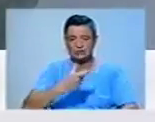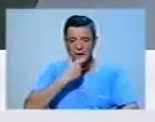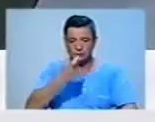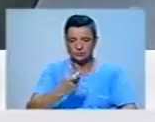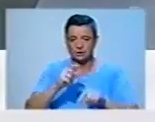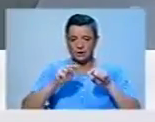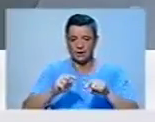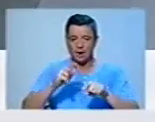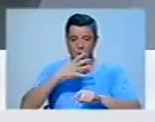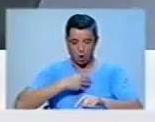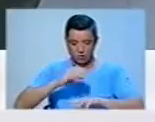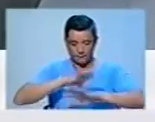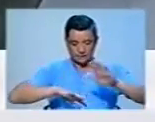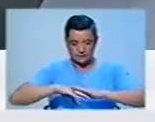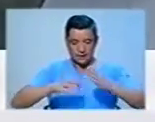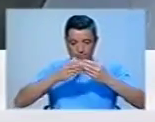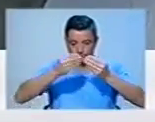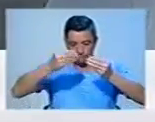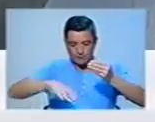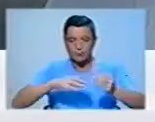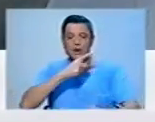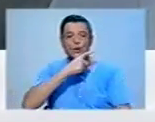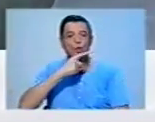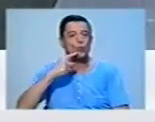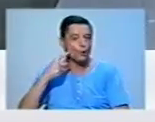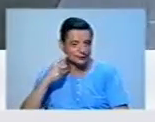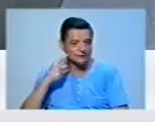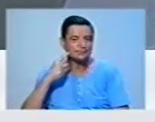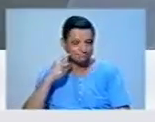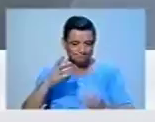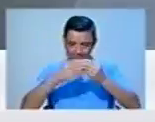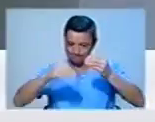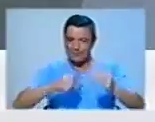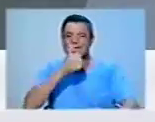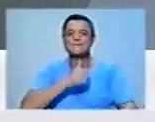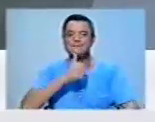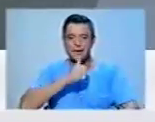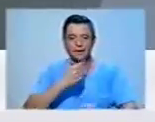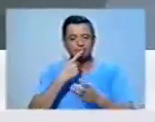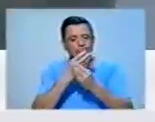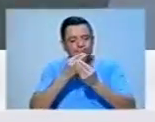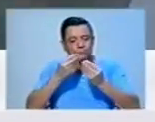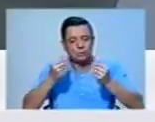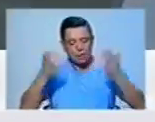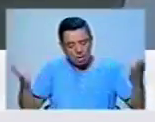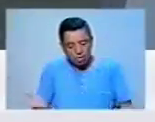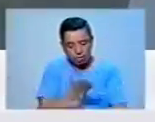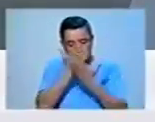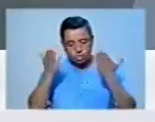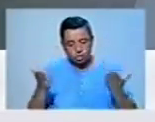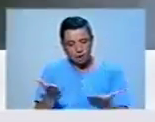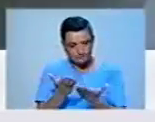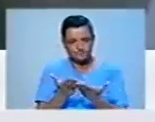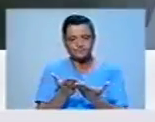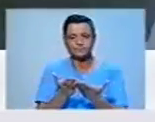fazer com pimento vermelho. É um pimento mais adocicado, é um pimento mais com um sabor mais suave e por